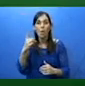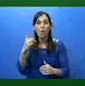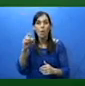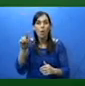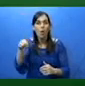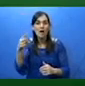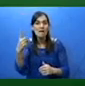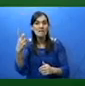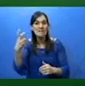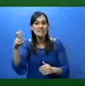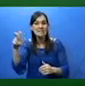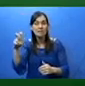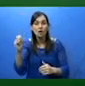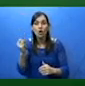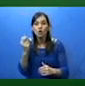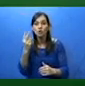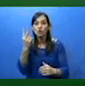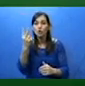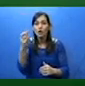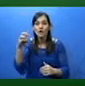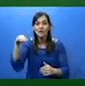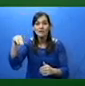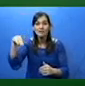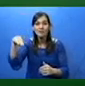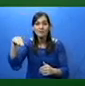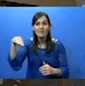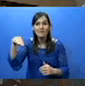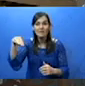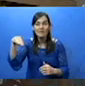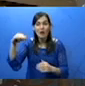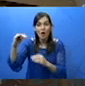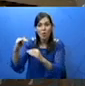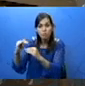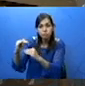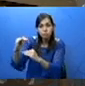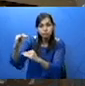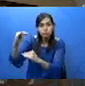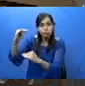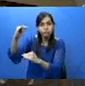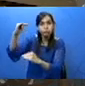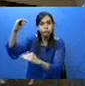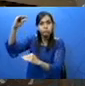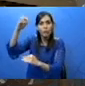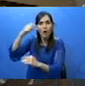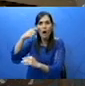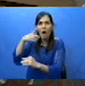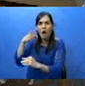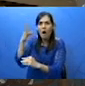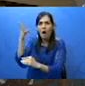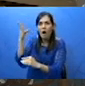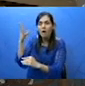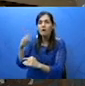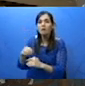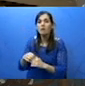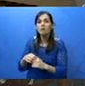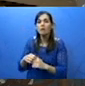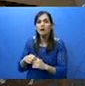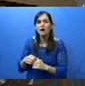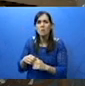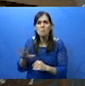2 metros é muito alto. Eu tenho 1,60 m. Agora, olha, tamanho de uma